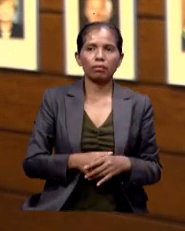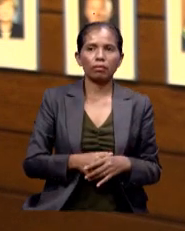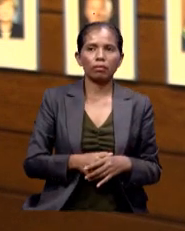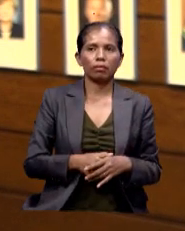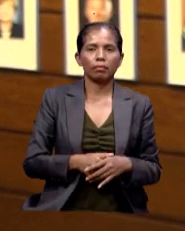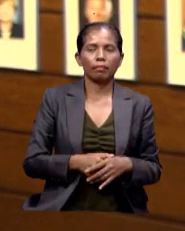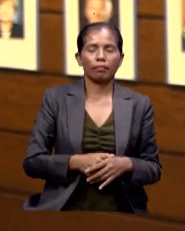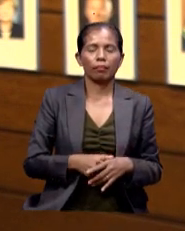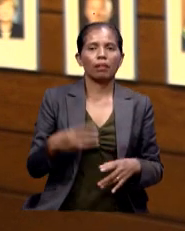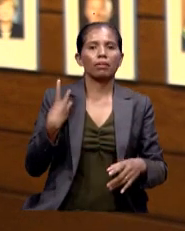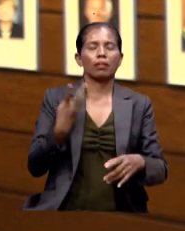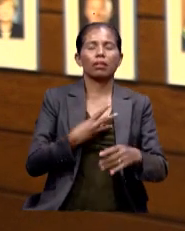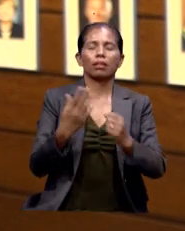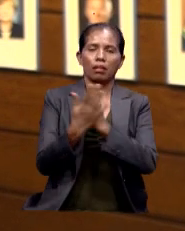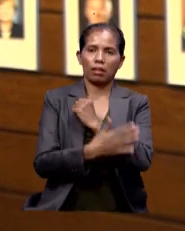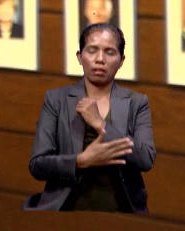e baitanerain.